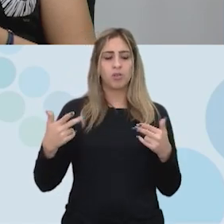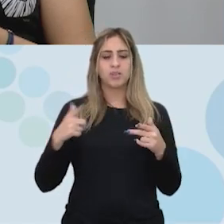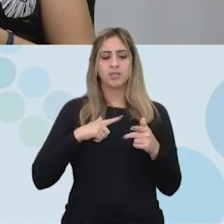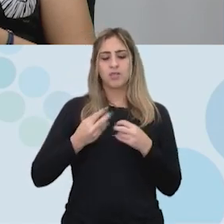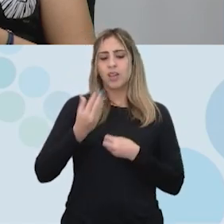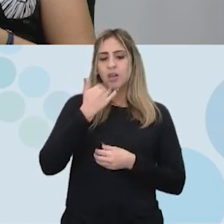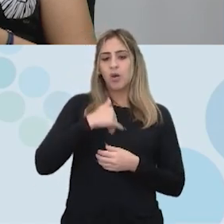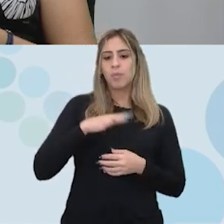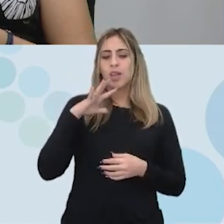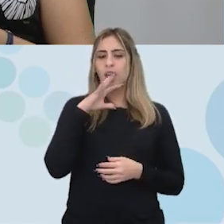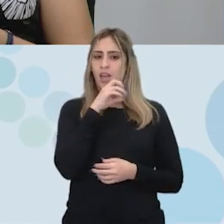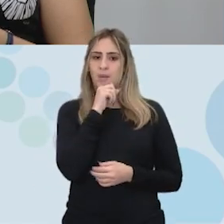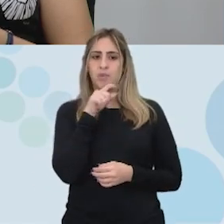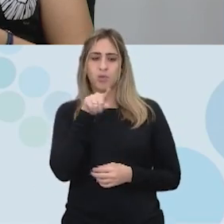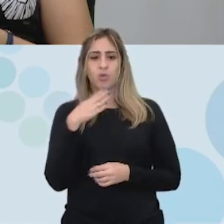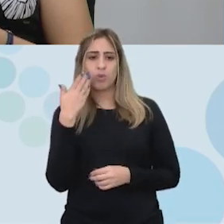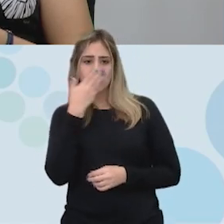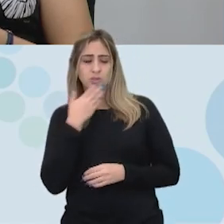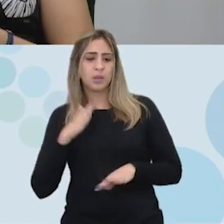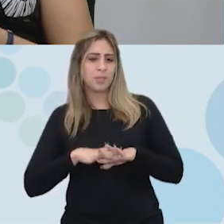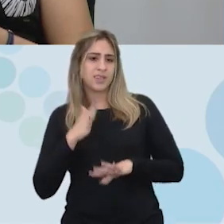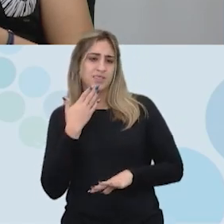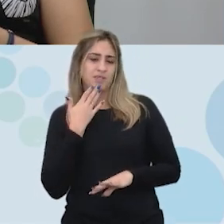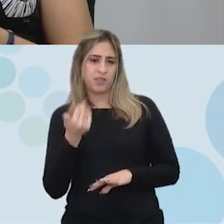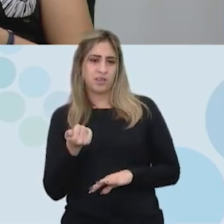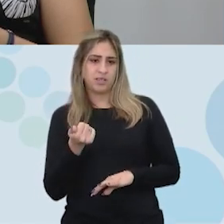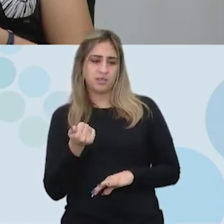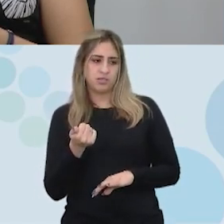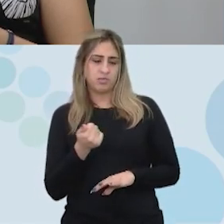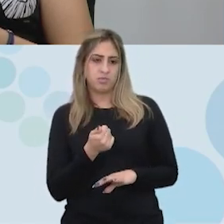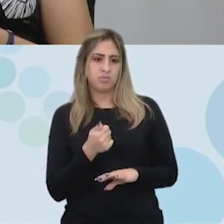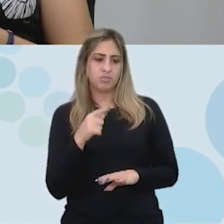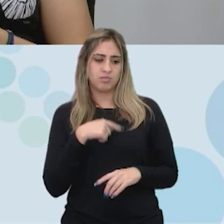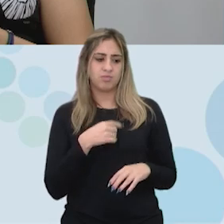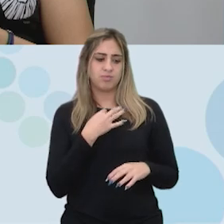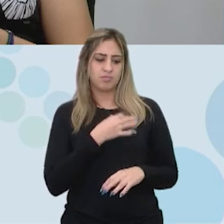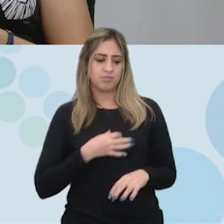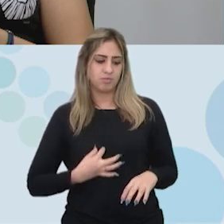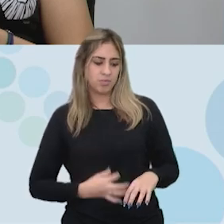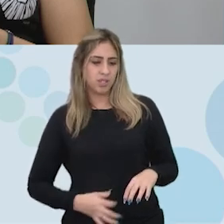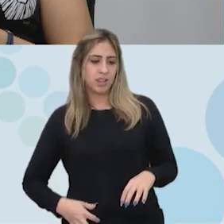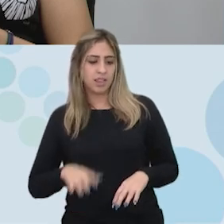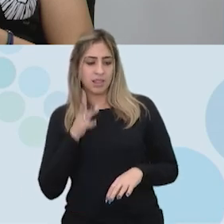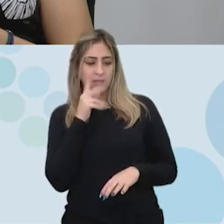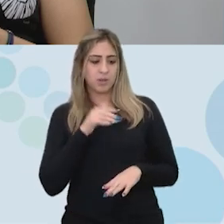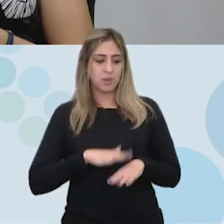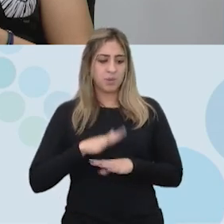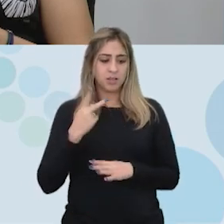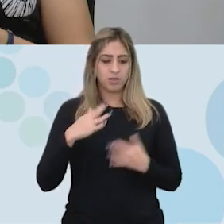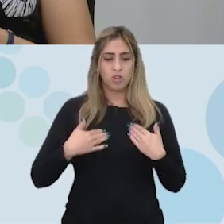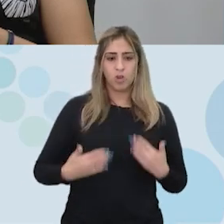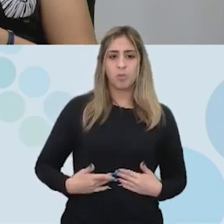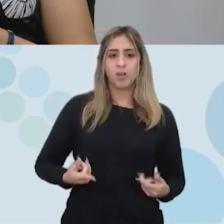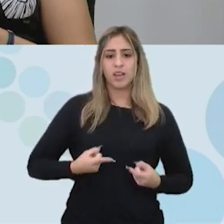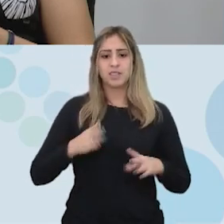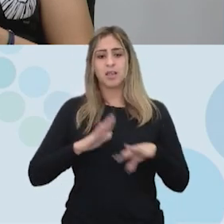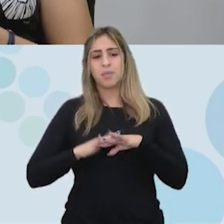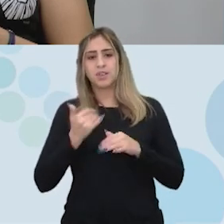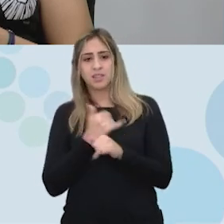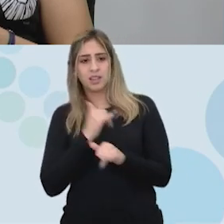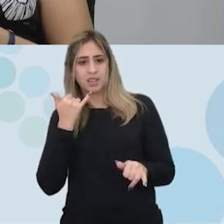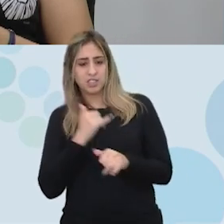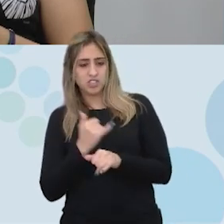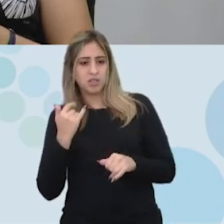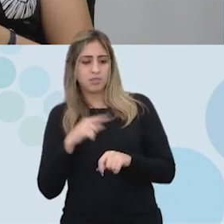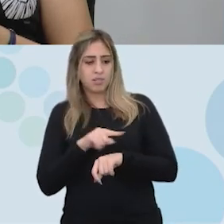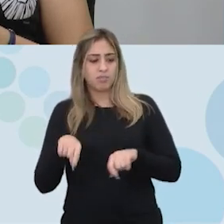digerir rapidamente, né? O açúcar é mais fácil de digestão, mas tem coisas que demoram mais, então teu corpo gasta mais energia para digerir